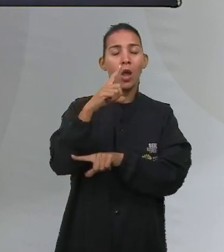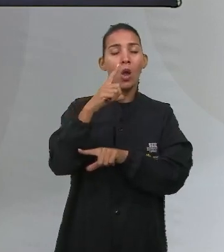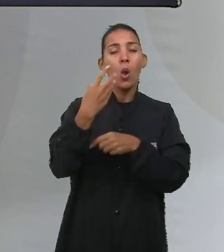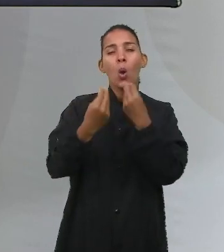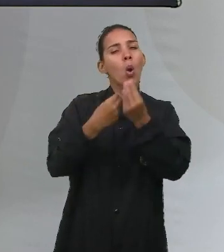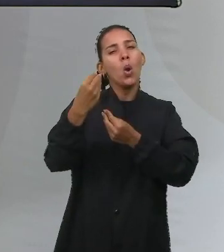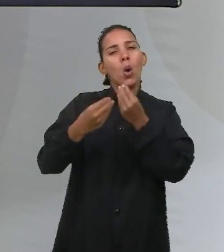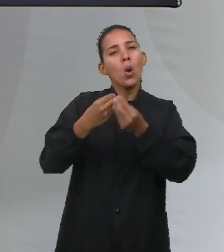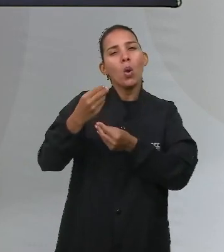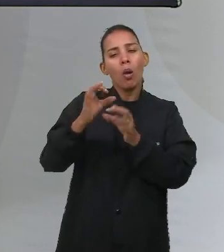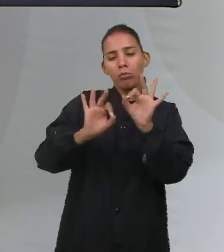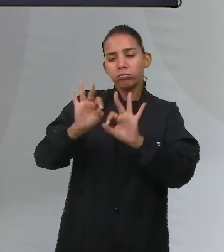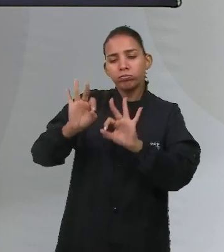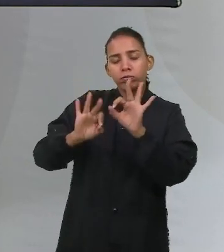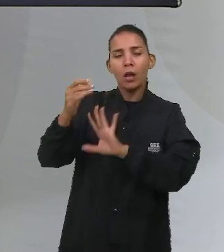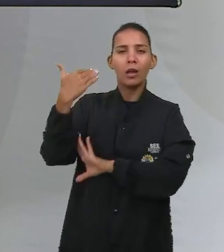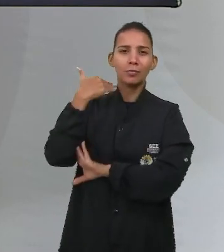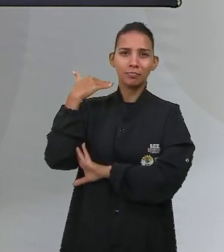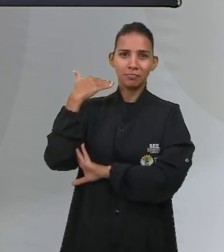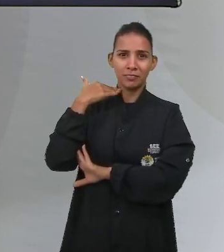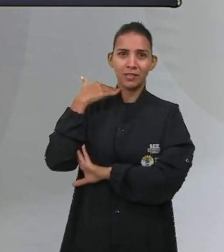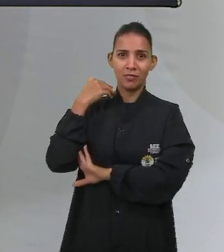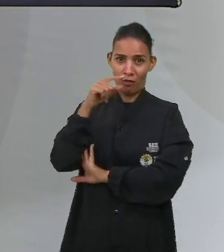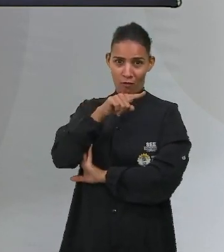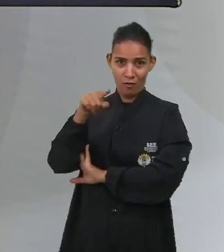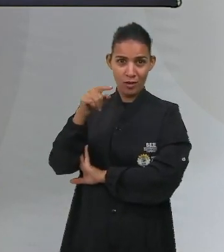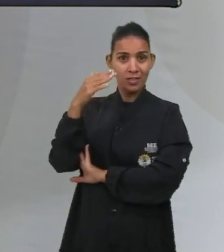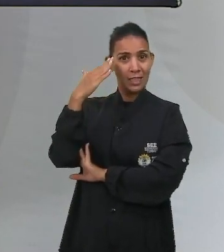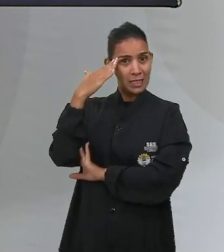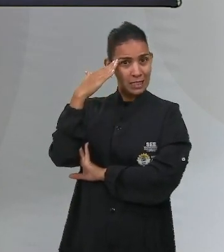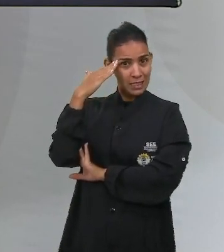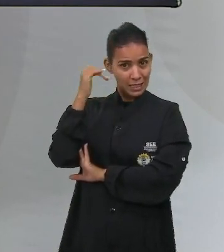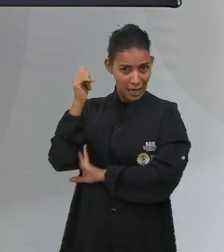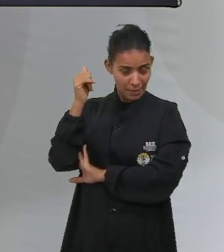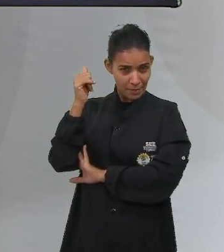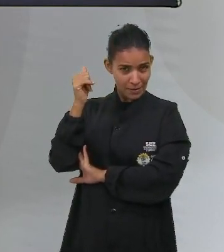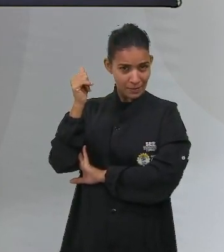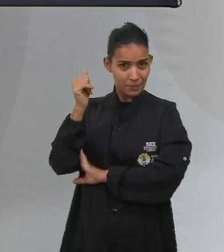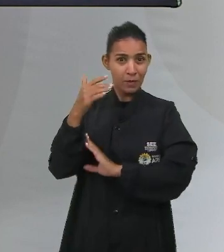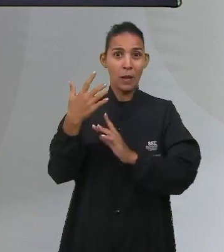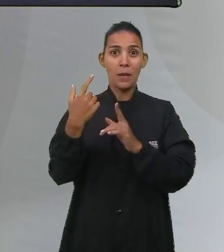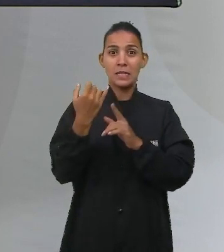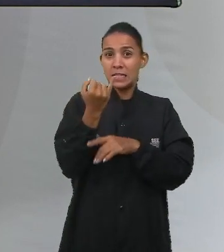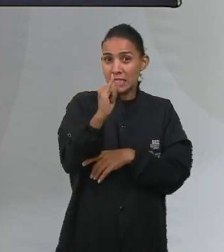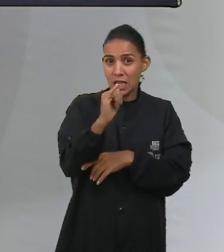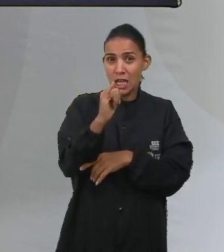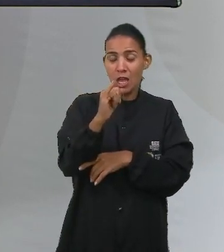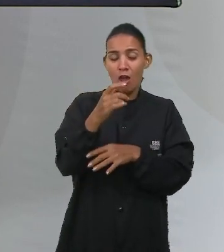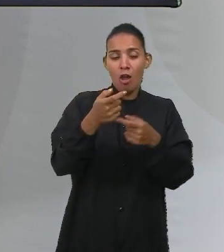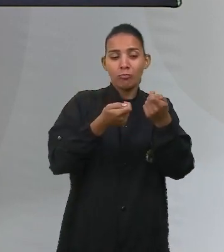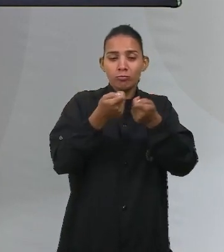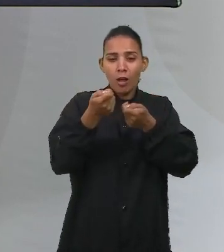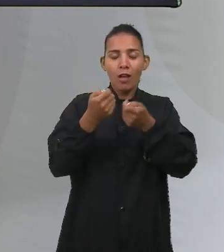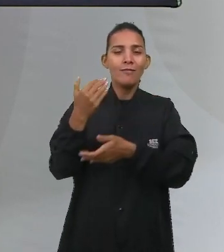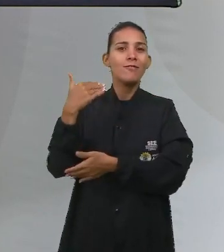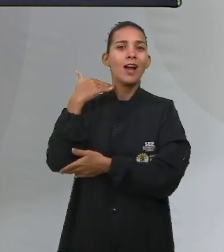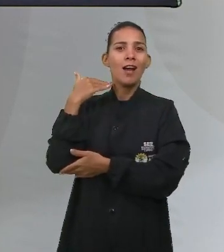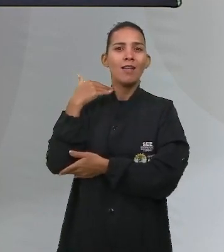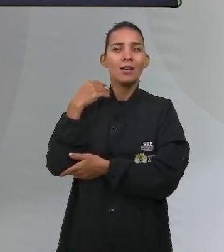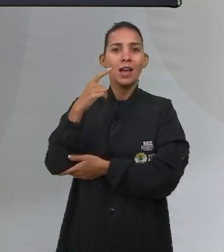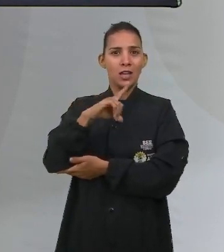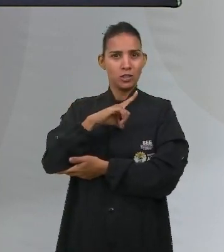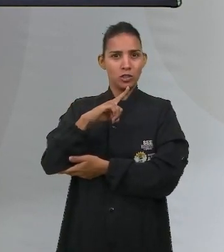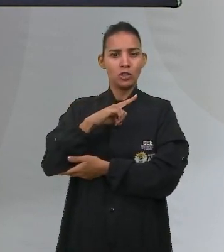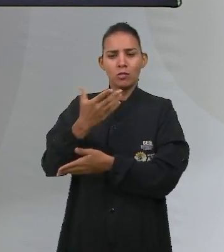bancária? Você que era um determinado correntista de um determinado banco, você tinha um atendimento um